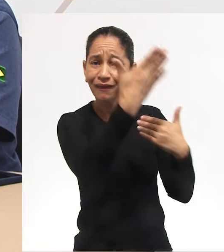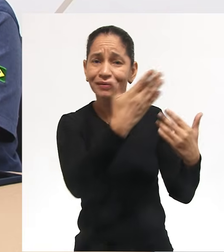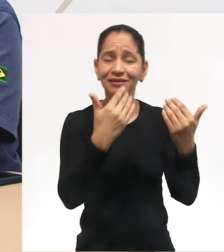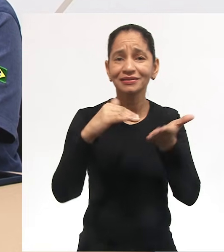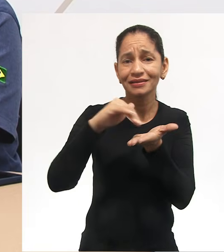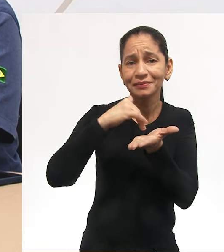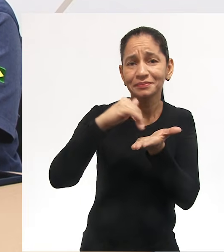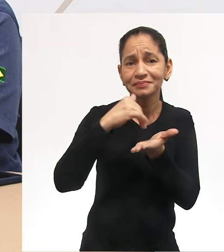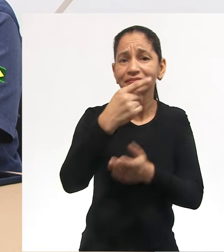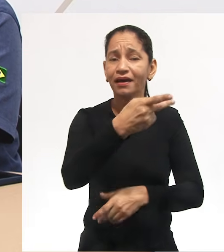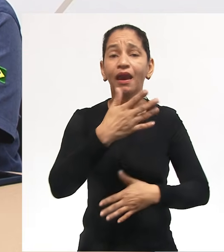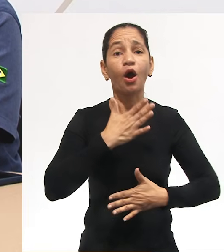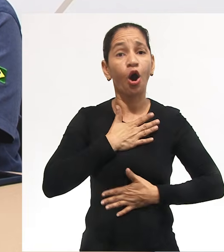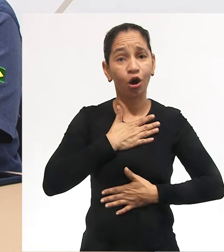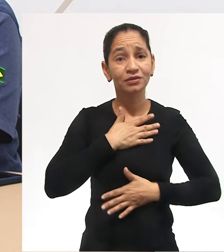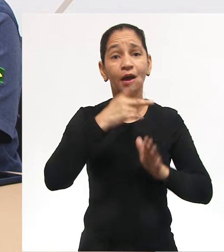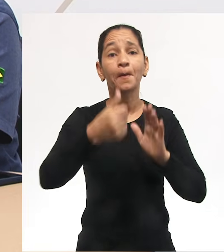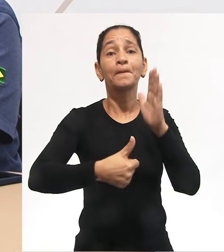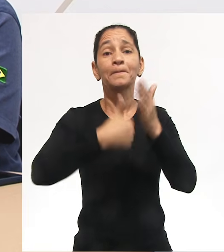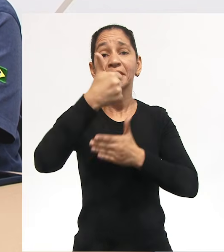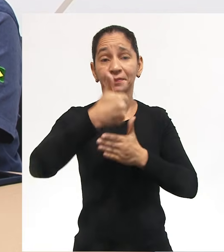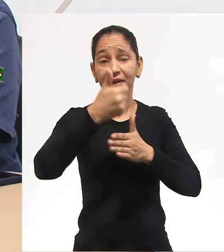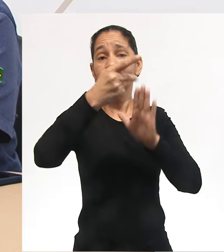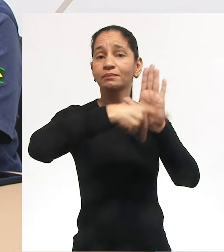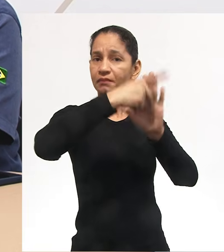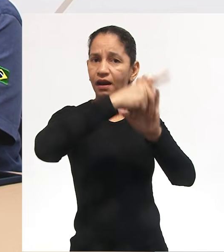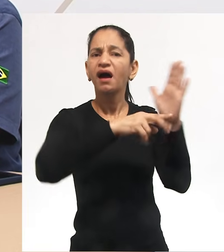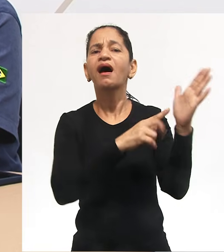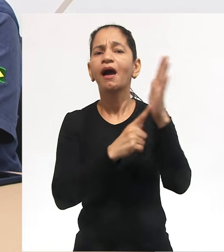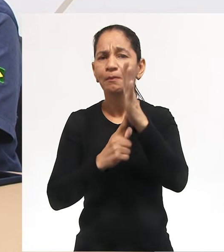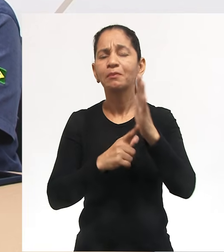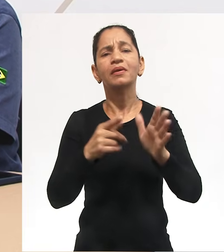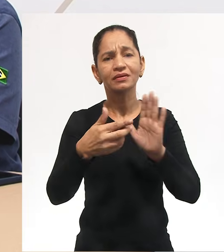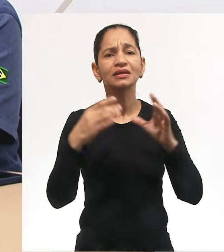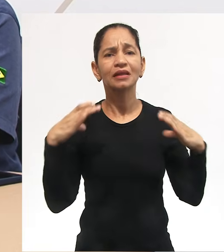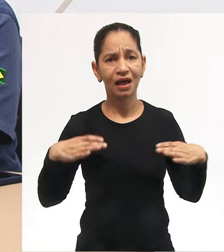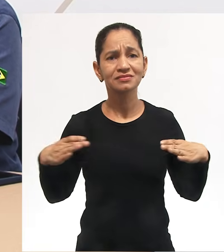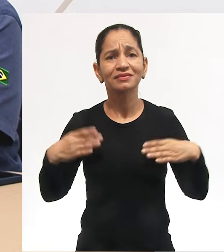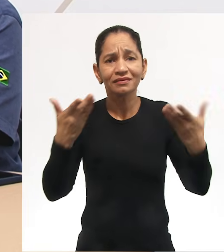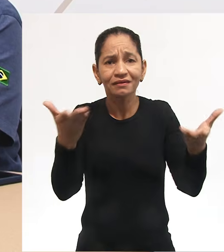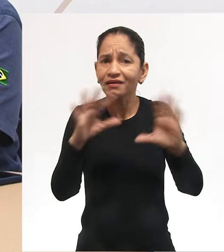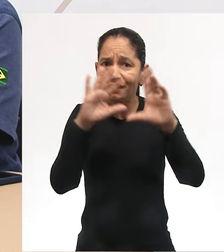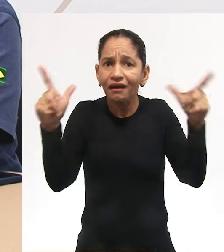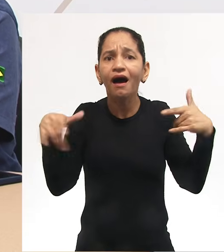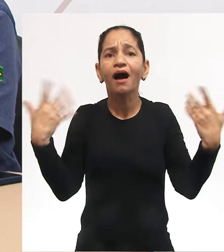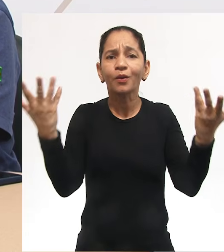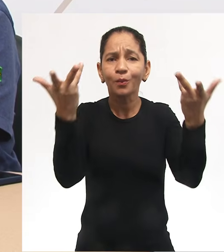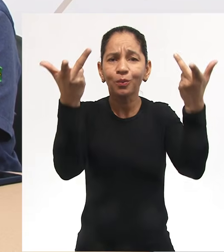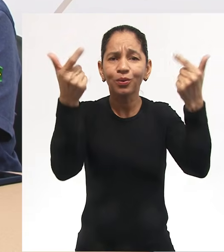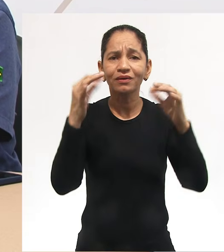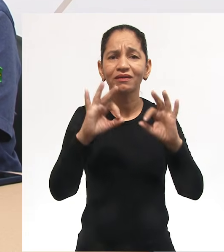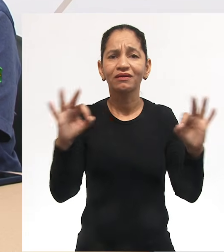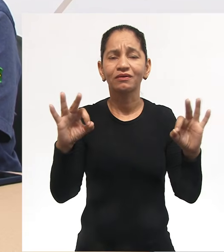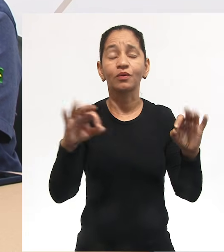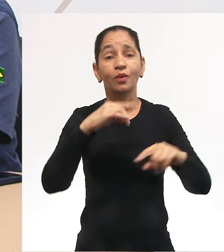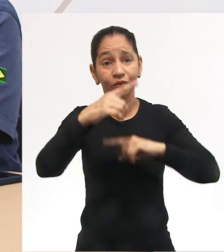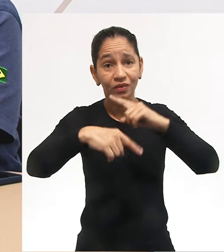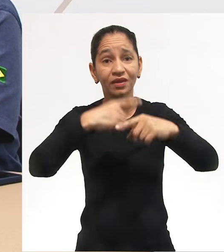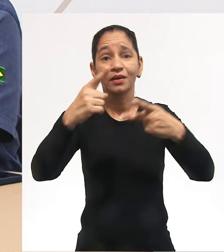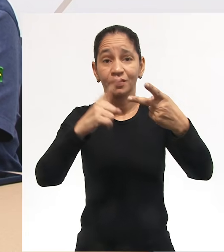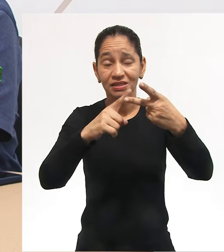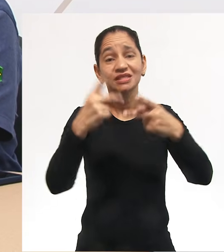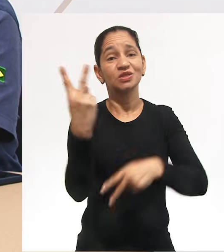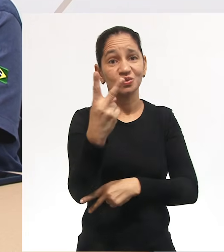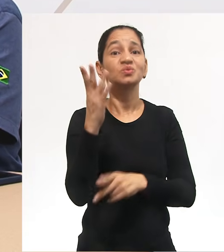né, as minhas secretárias, porque elas liberaram, né, gostaram do projeto. Não, pode ir lá, vai lá representar Itapuã, e é um trabalho bonito. E